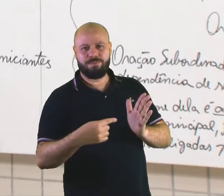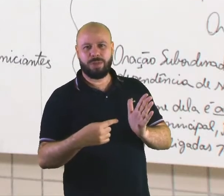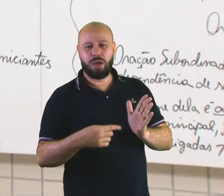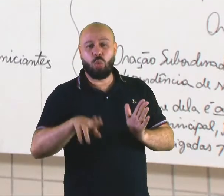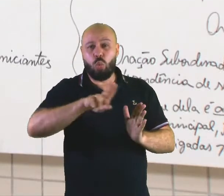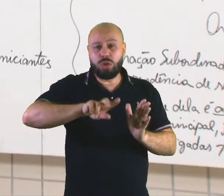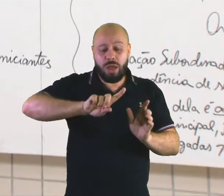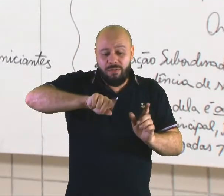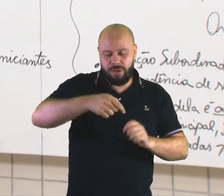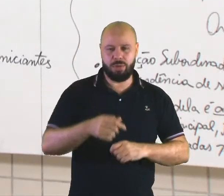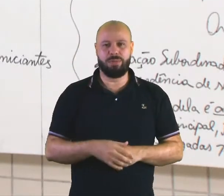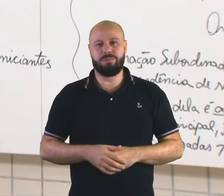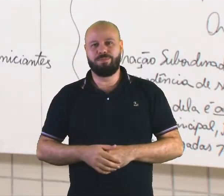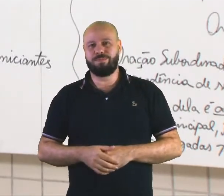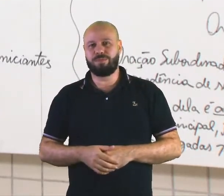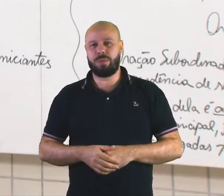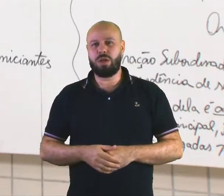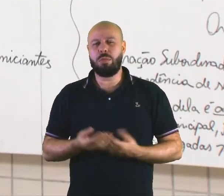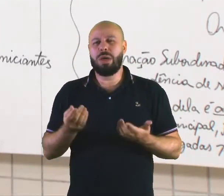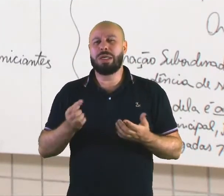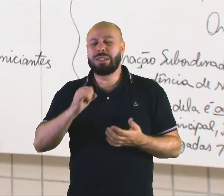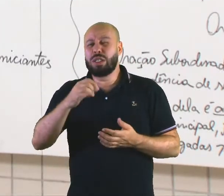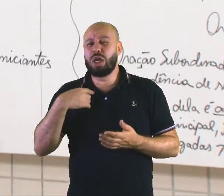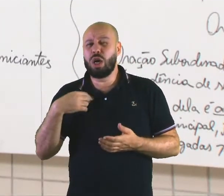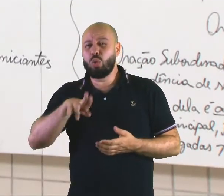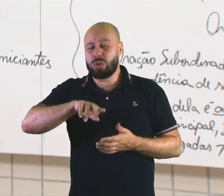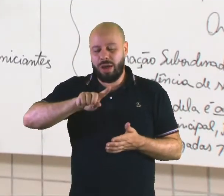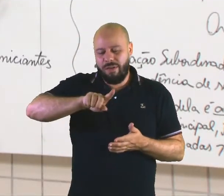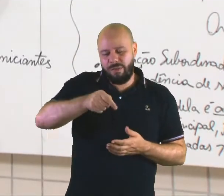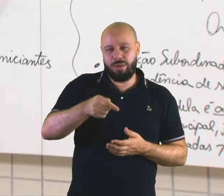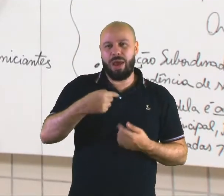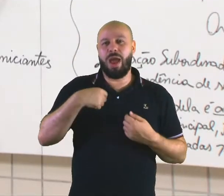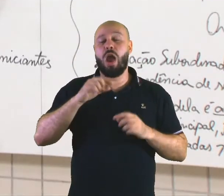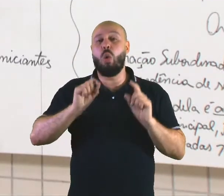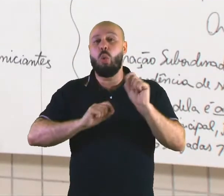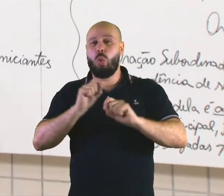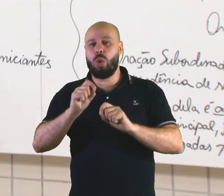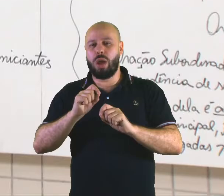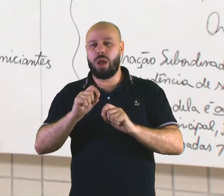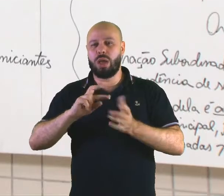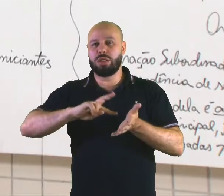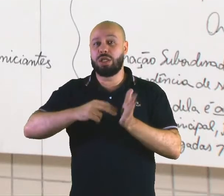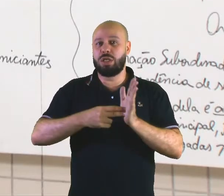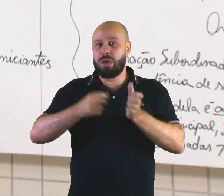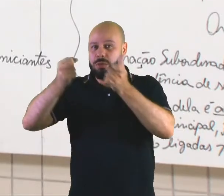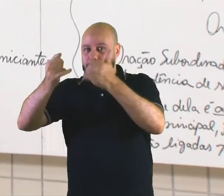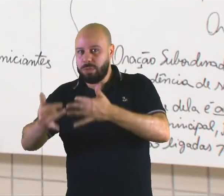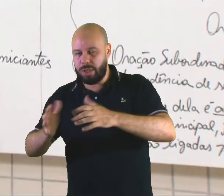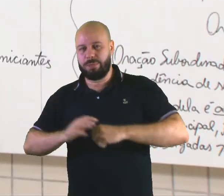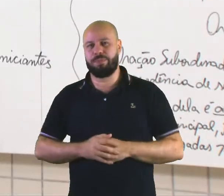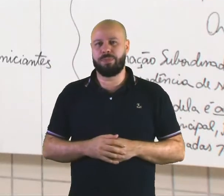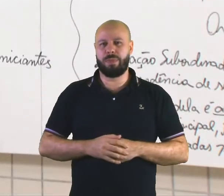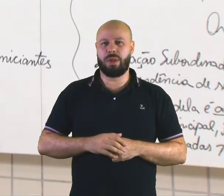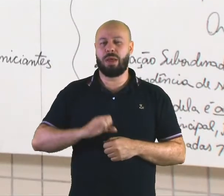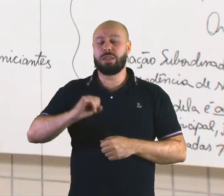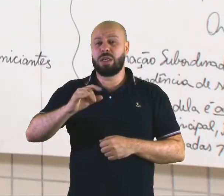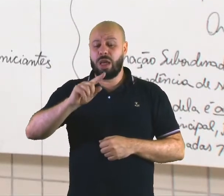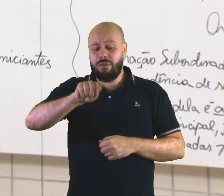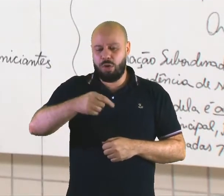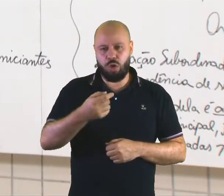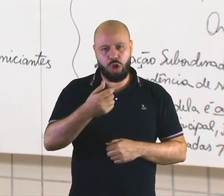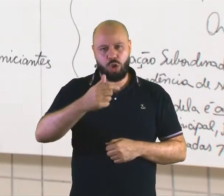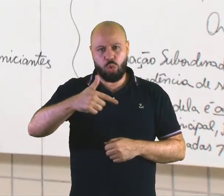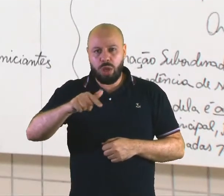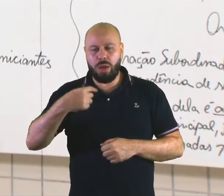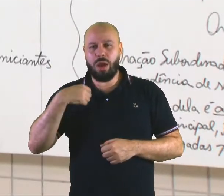uso da vírgula, porque quando você utiliza a vírgula, dá o sentido de quê? De uma explicativa. Quando eu não coloco a vírgula,